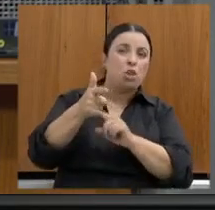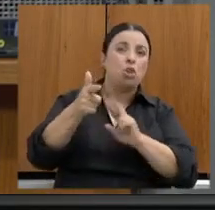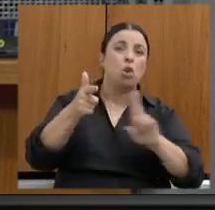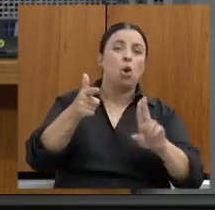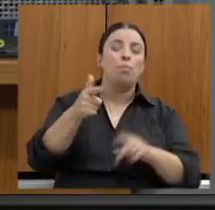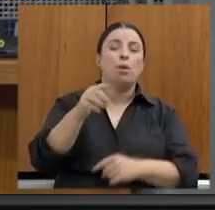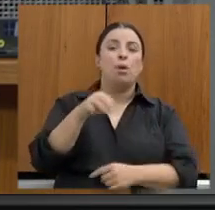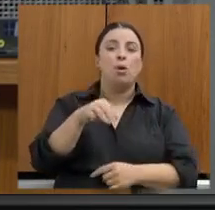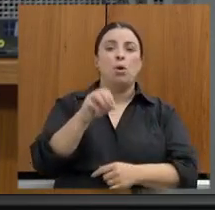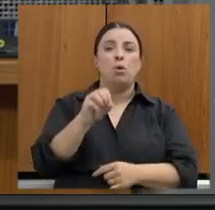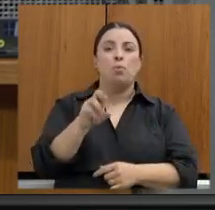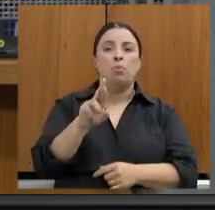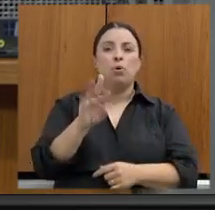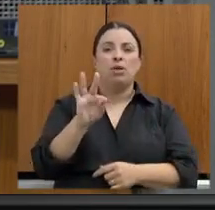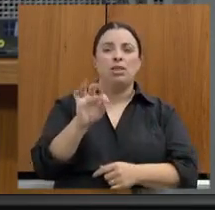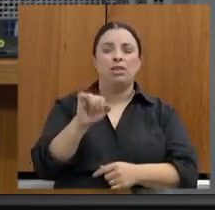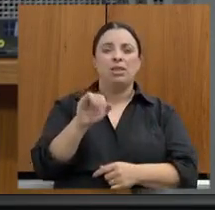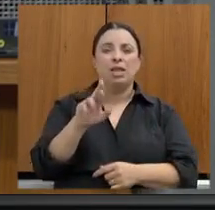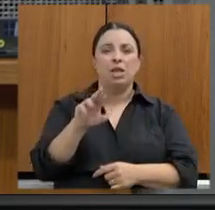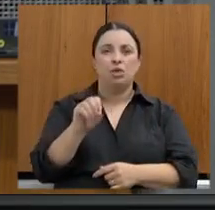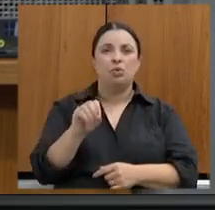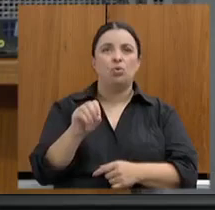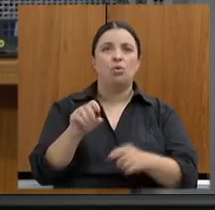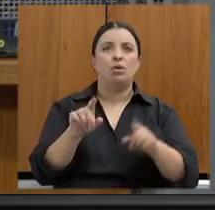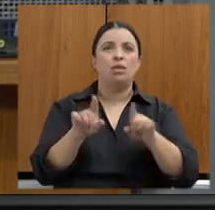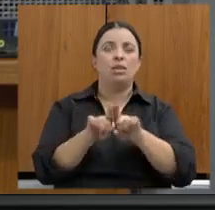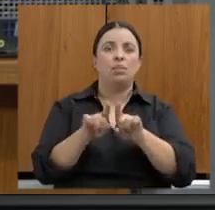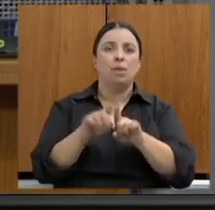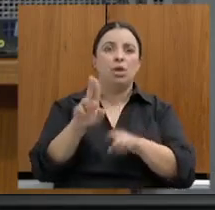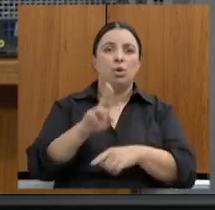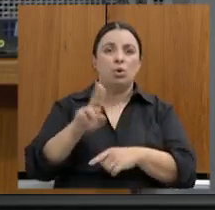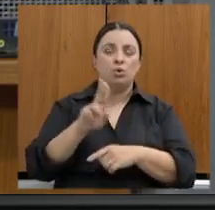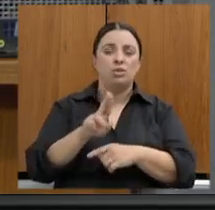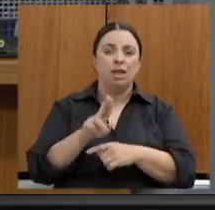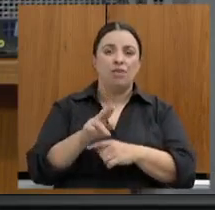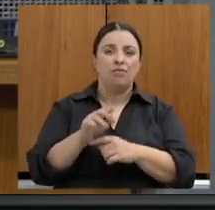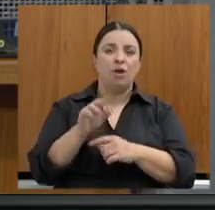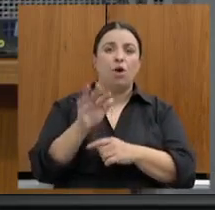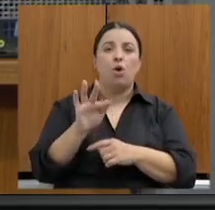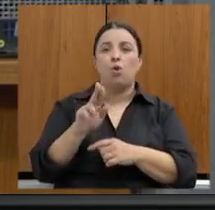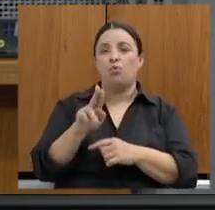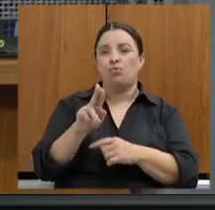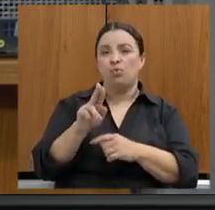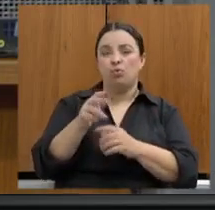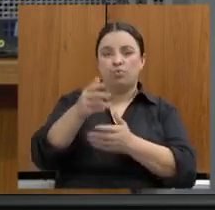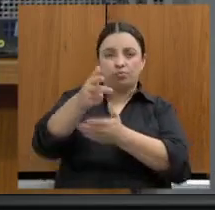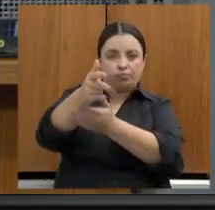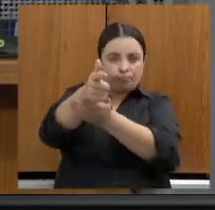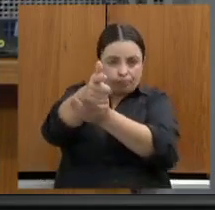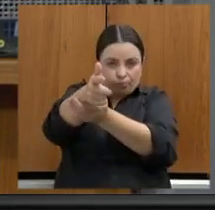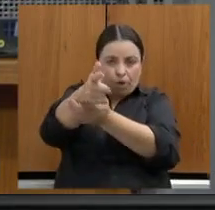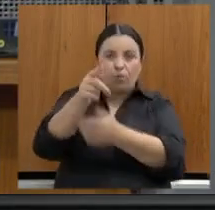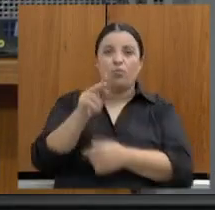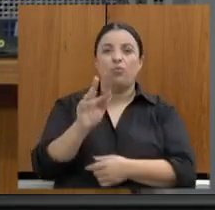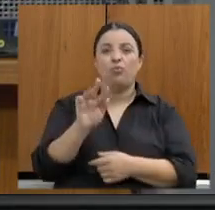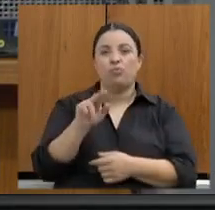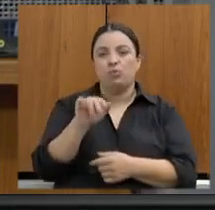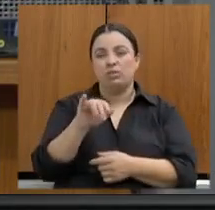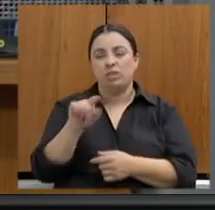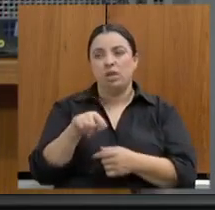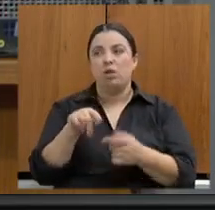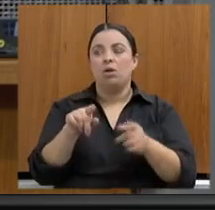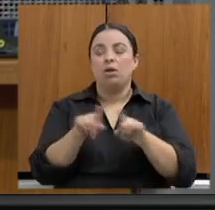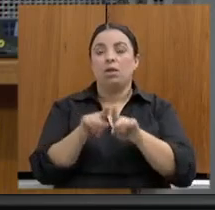mas eu tirava bem de fuzil também revólver Oi e a coisa que mais me impressionava era isso né supremacia de força